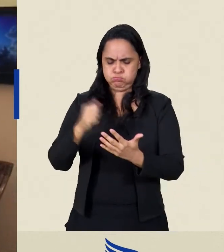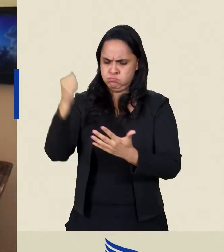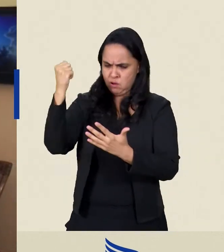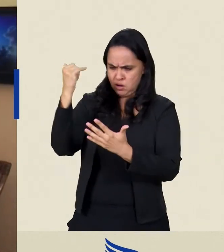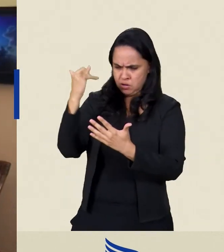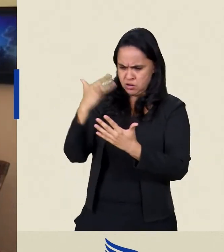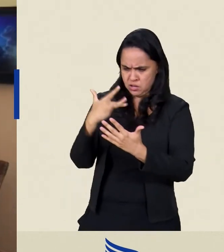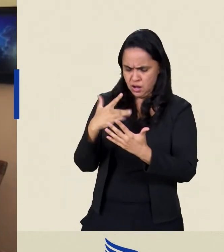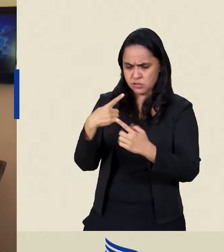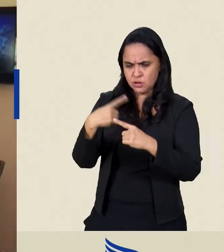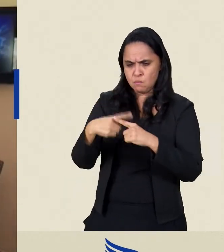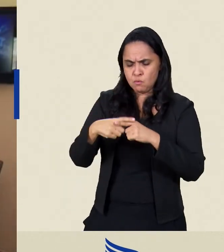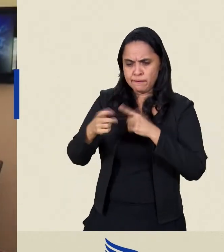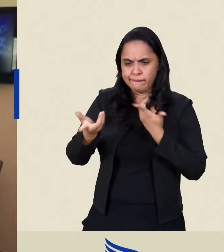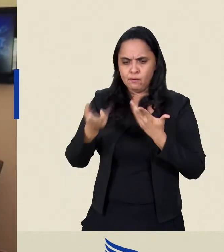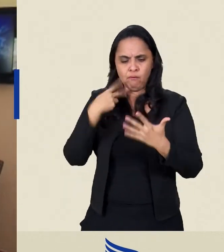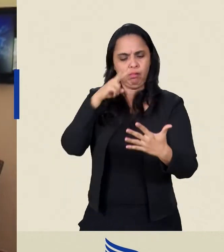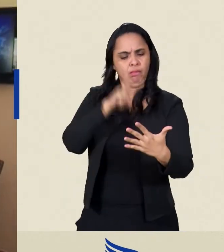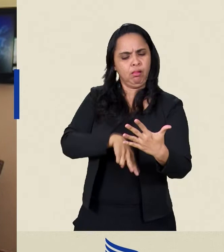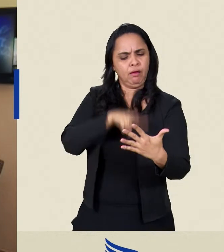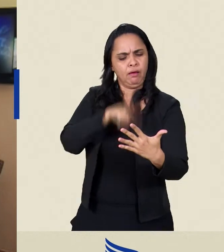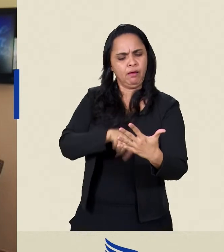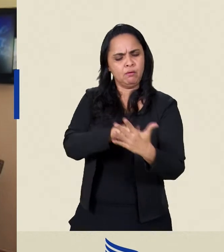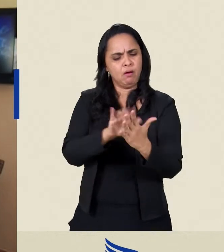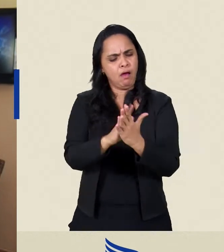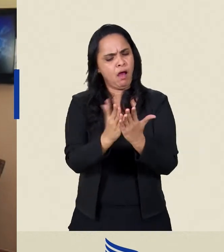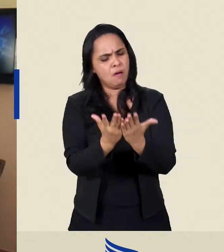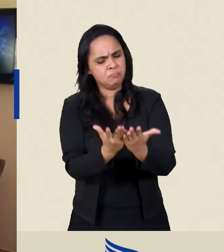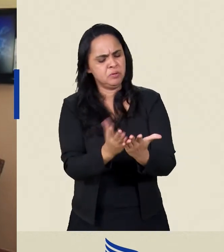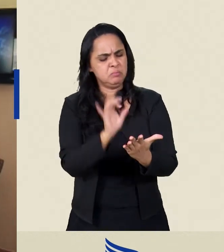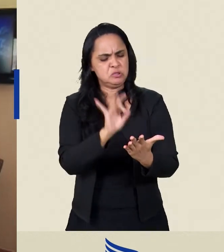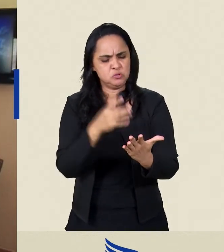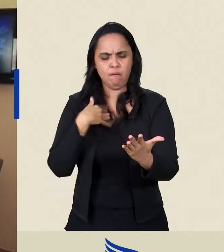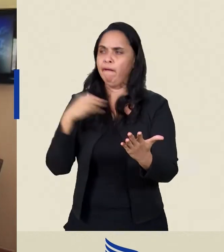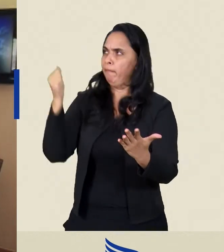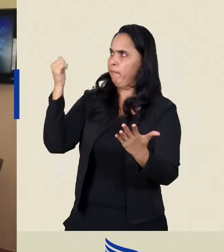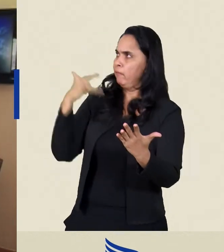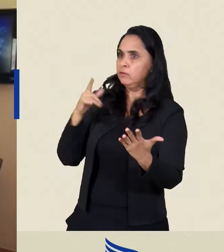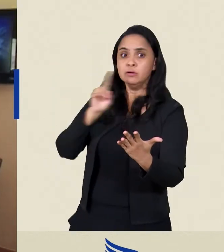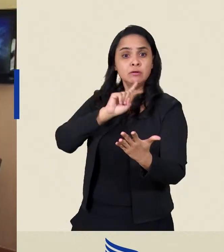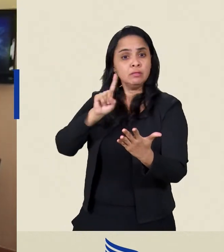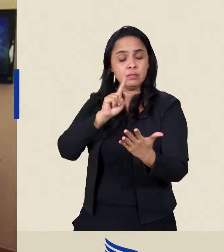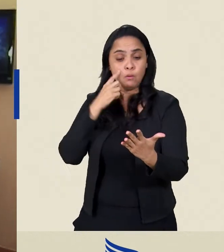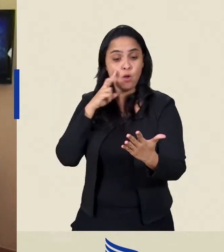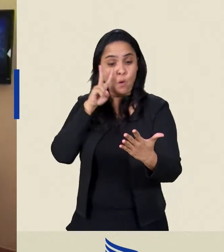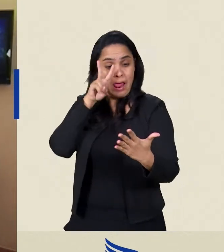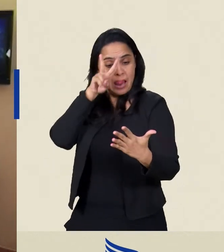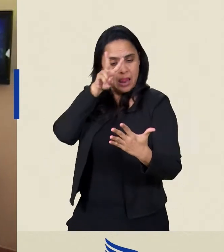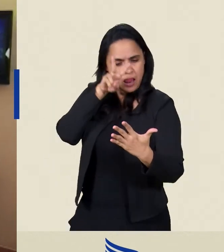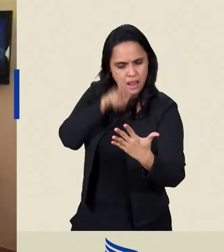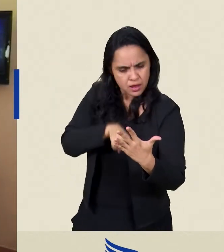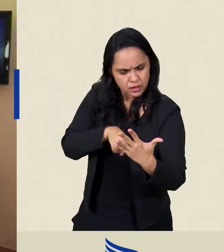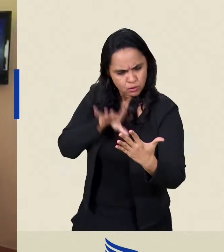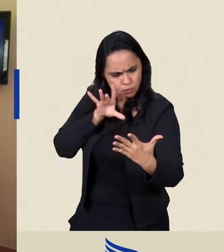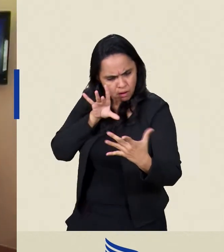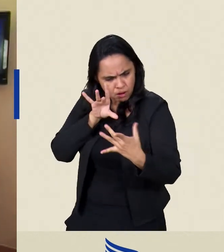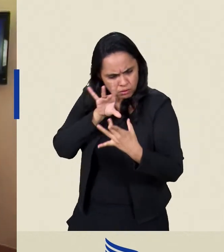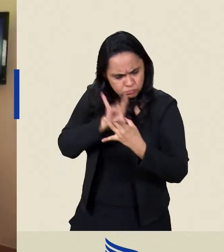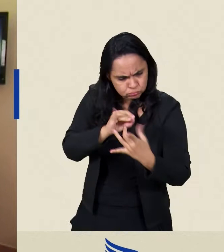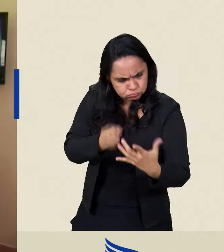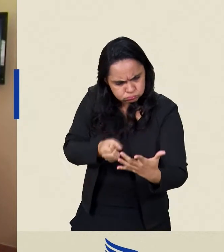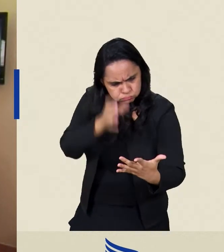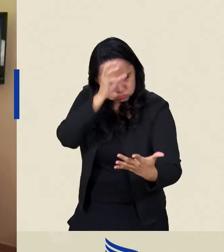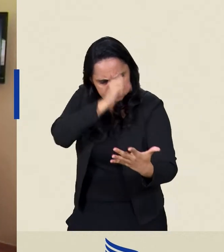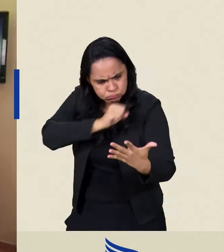eu faço uma obra de ler a Bíblia. Não. A Bíblia é um meio de graça. Eu me coloco no canal divino para receber